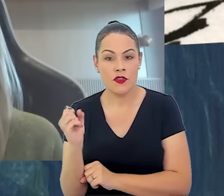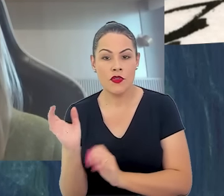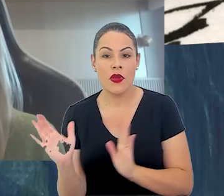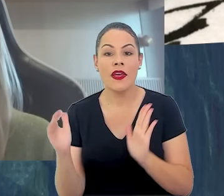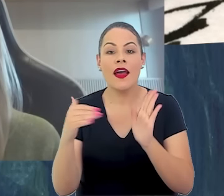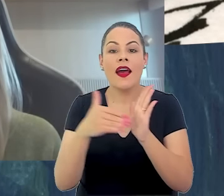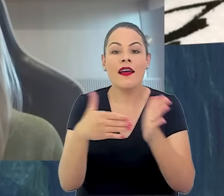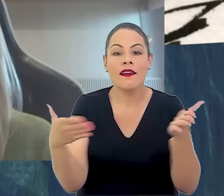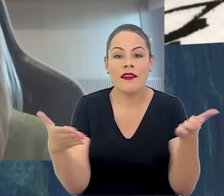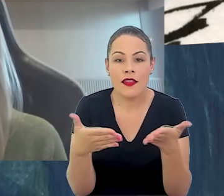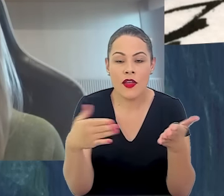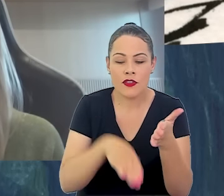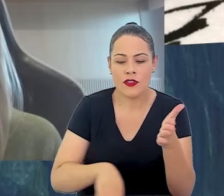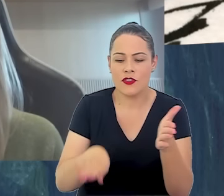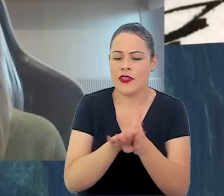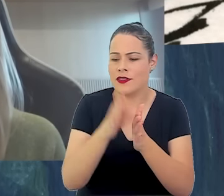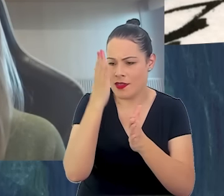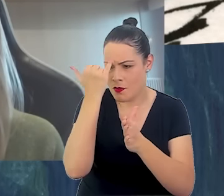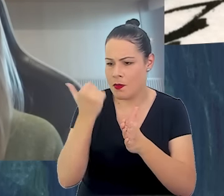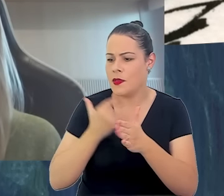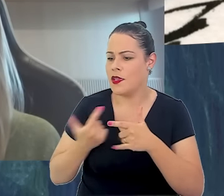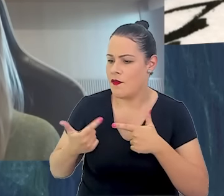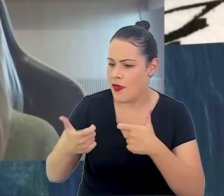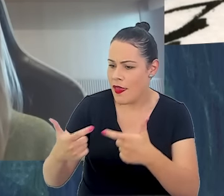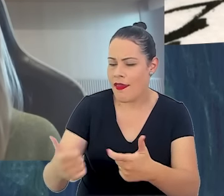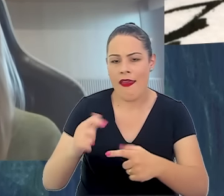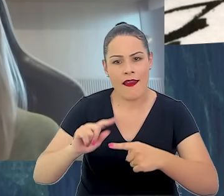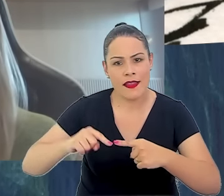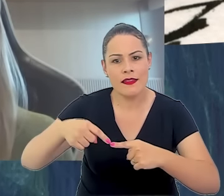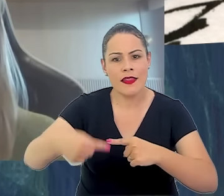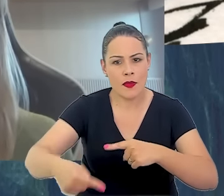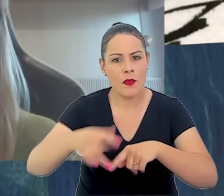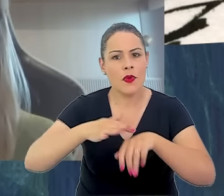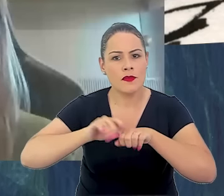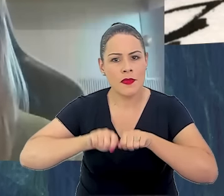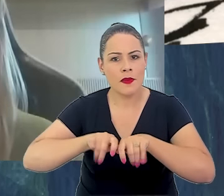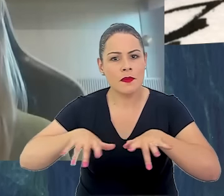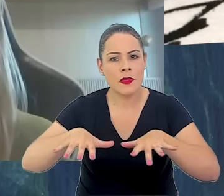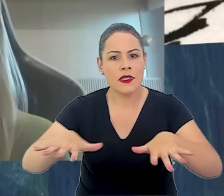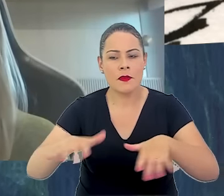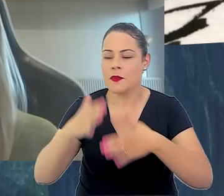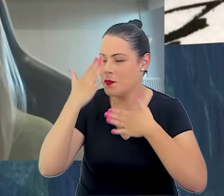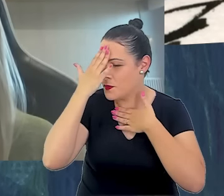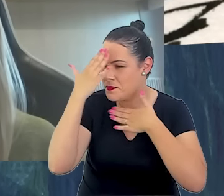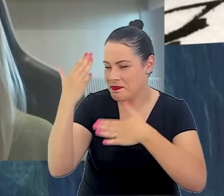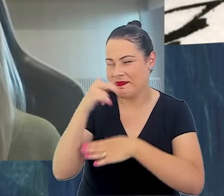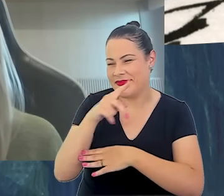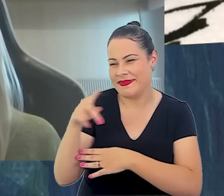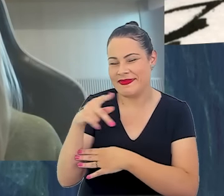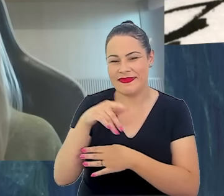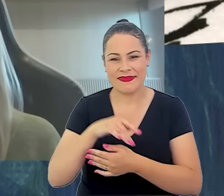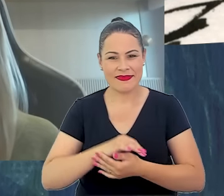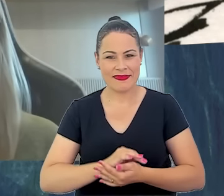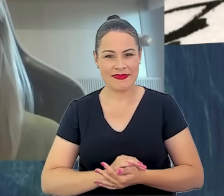até chegarmos aqui com todas as guerras acontecendo e depois de uma pandemia? Muito obrigado, professor.